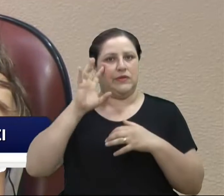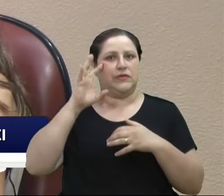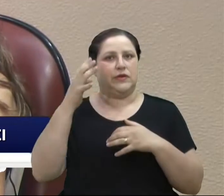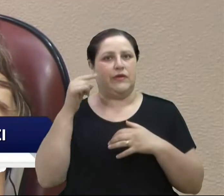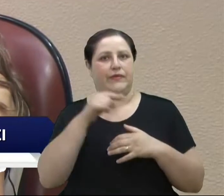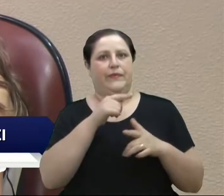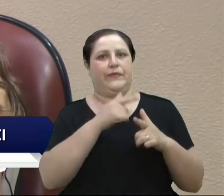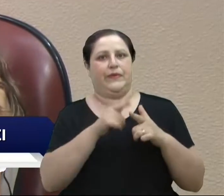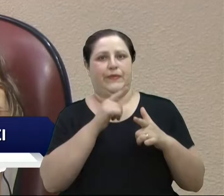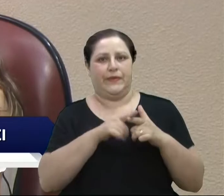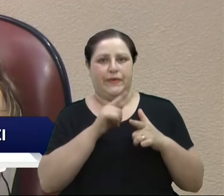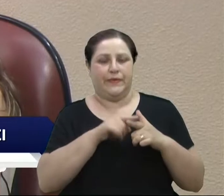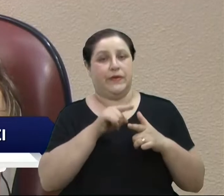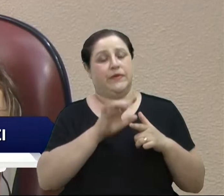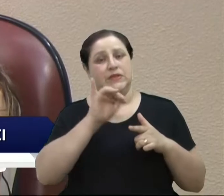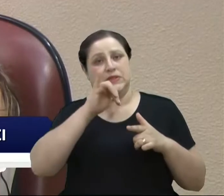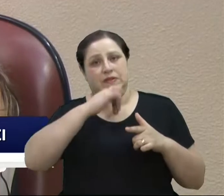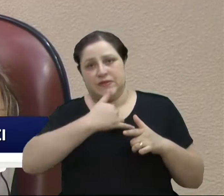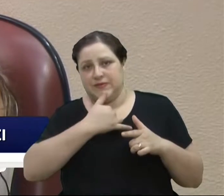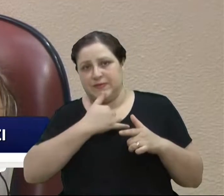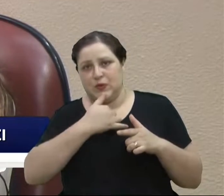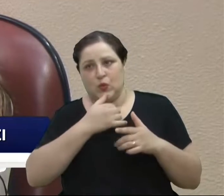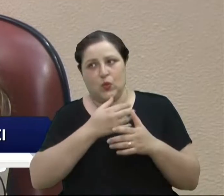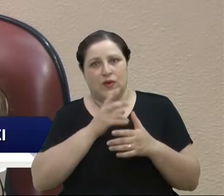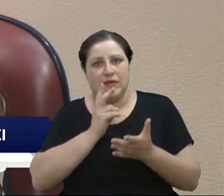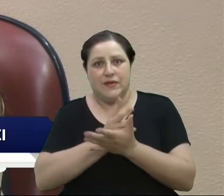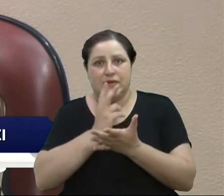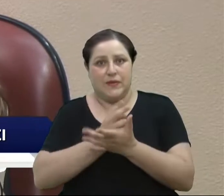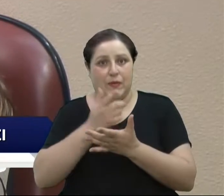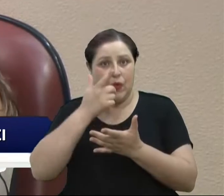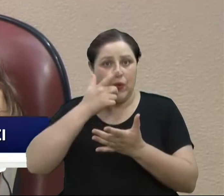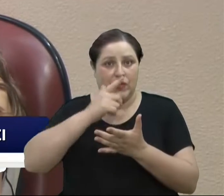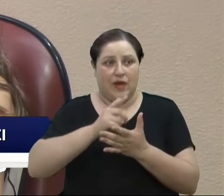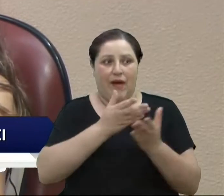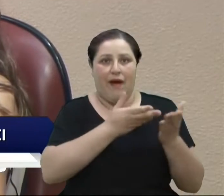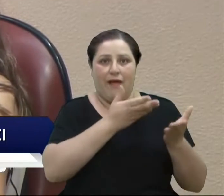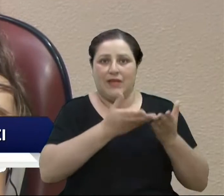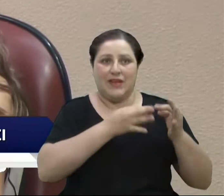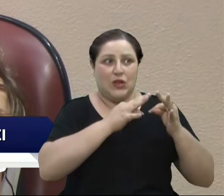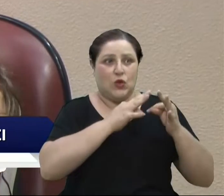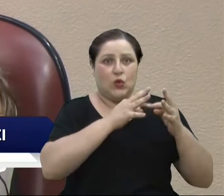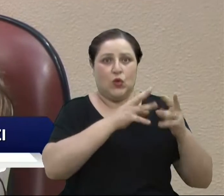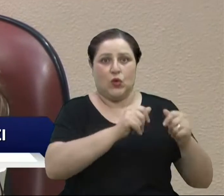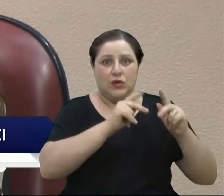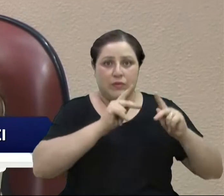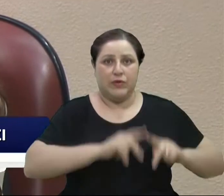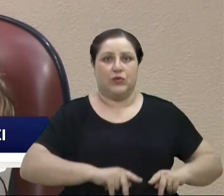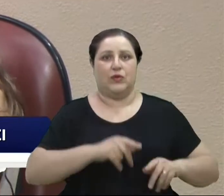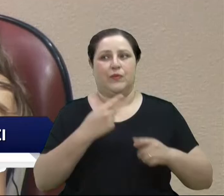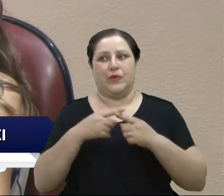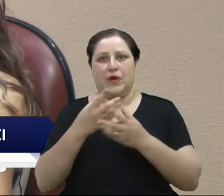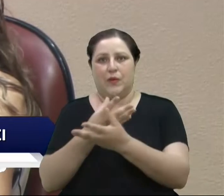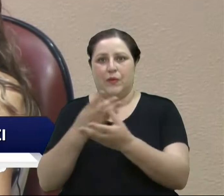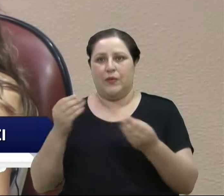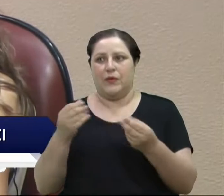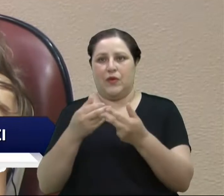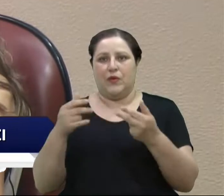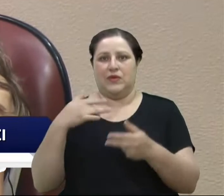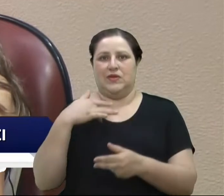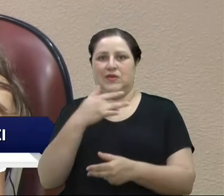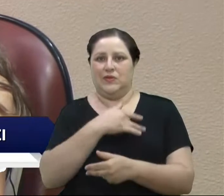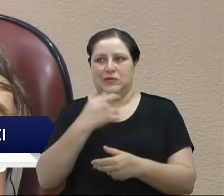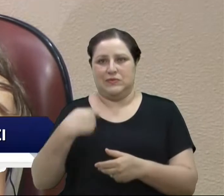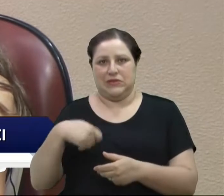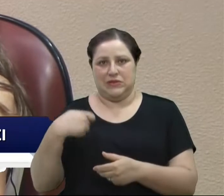mas infelizmente nem sempre nós conseguimos dar vazão a tudo aquilo que se apresenta para a saúde como um todo. Nós vivemos